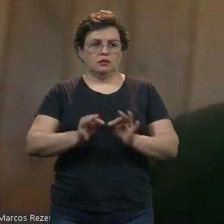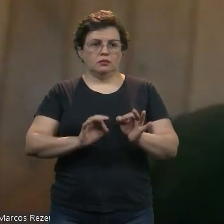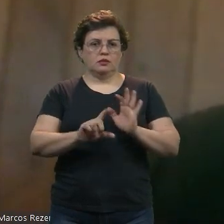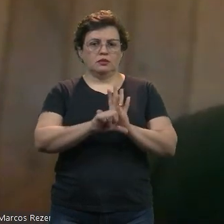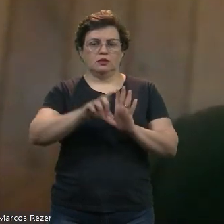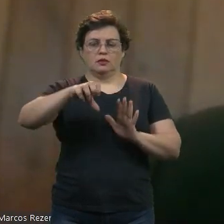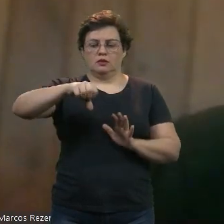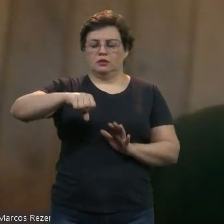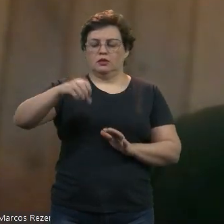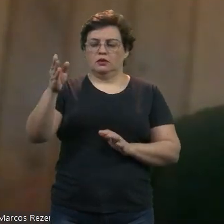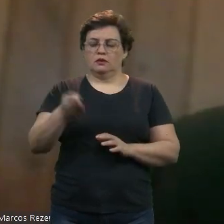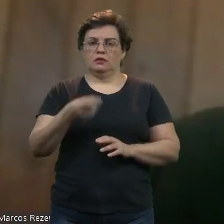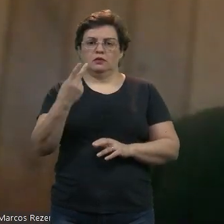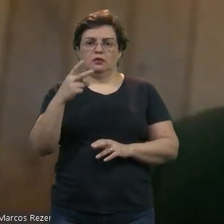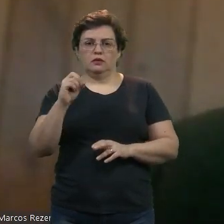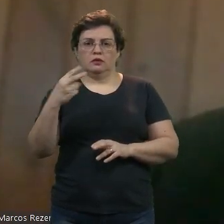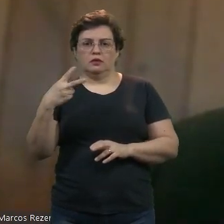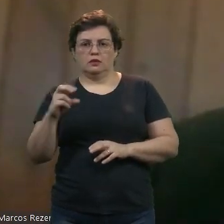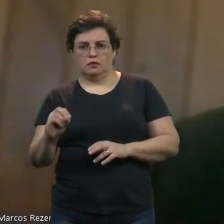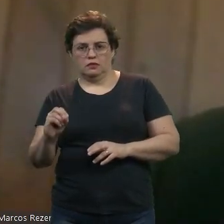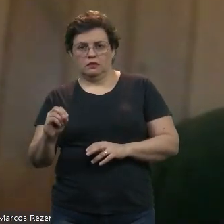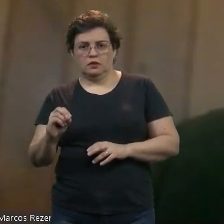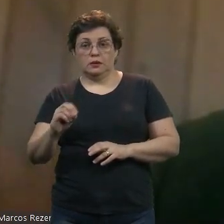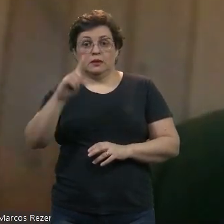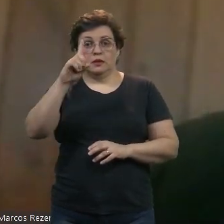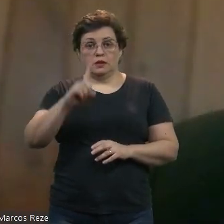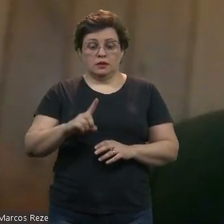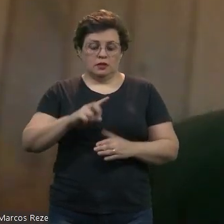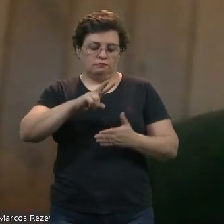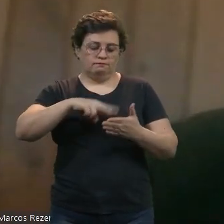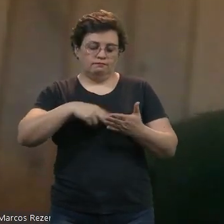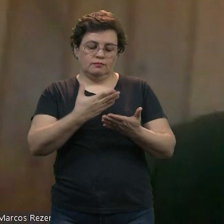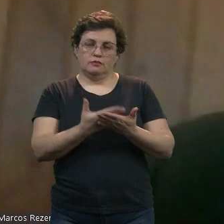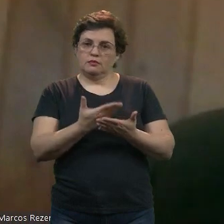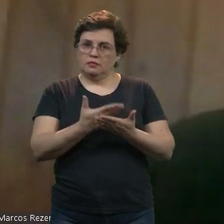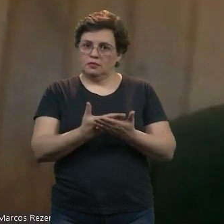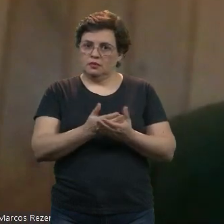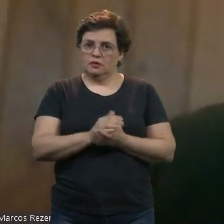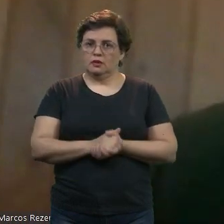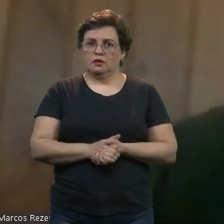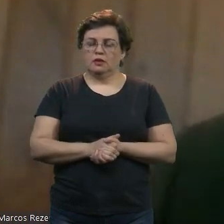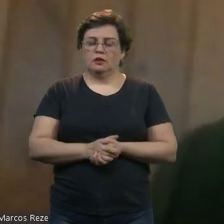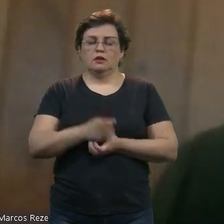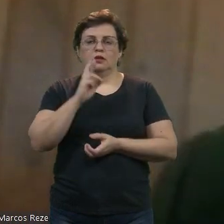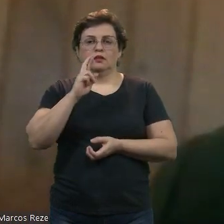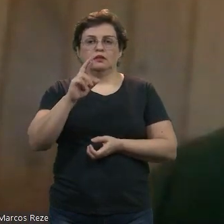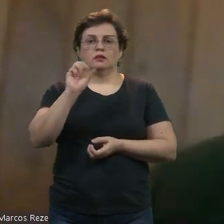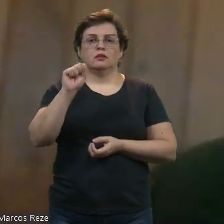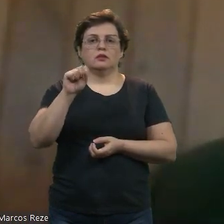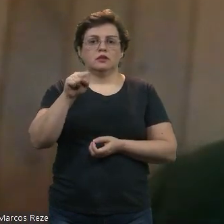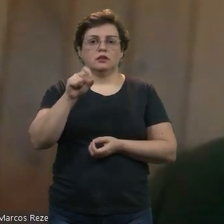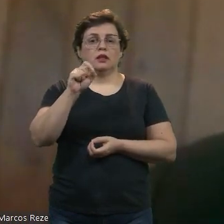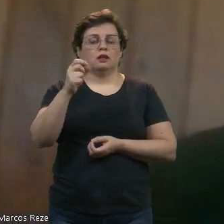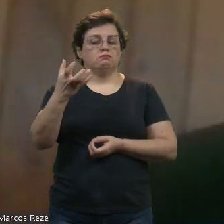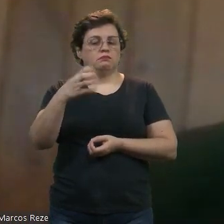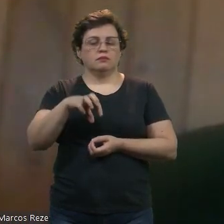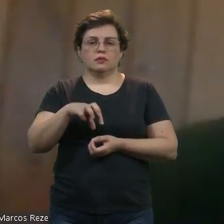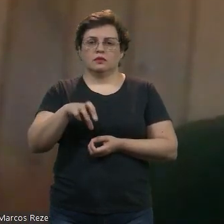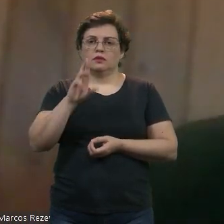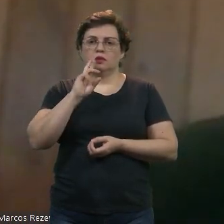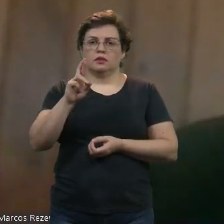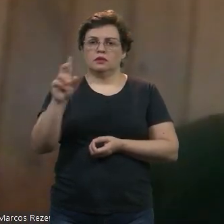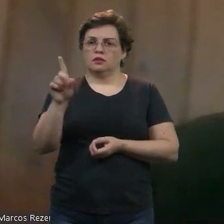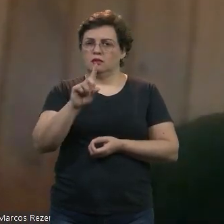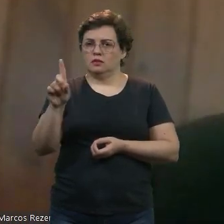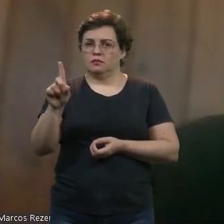número 9 de 2020 seja considerado objeto de deliberação, responderão sim. Aqueles que forem